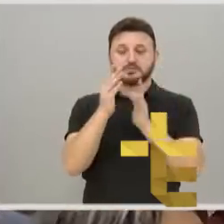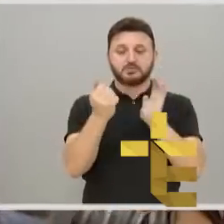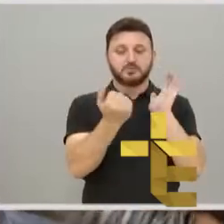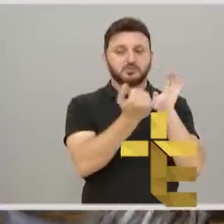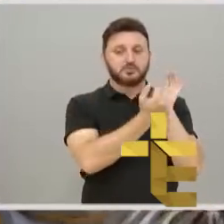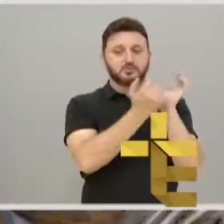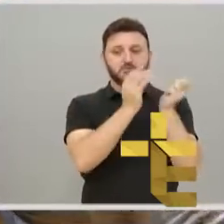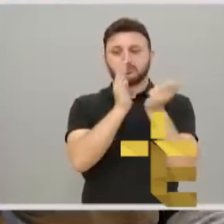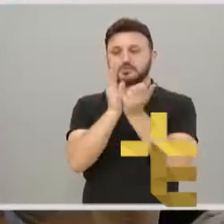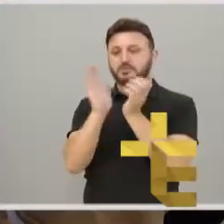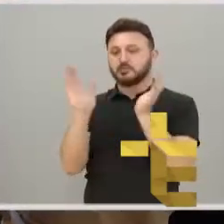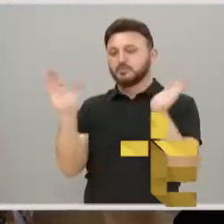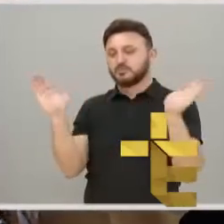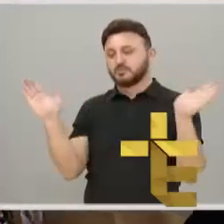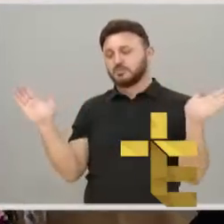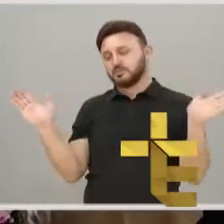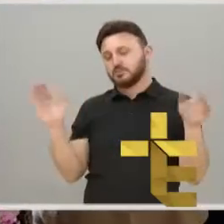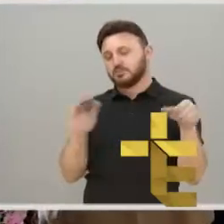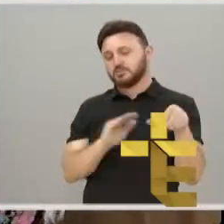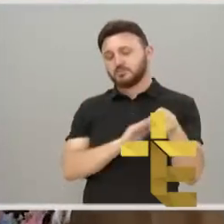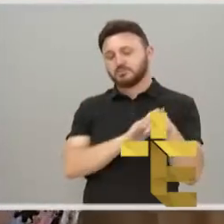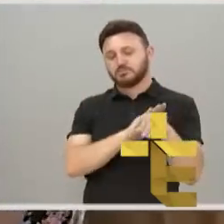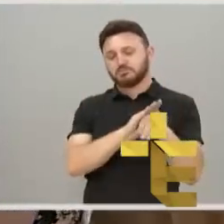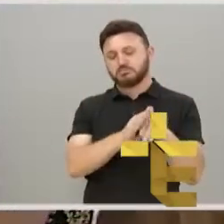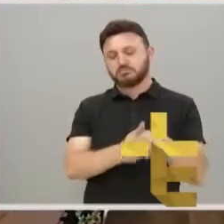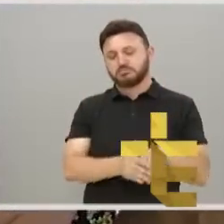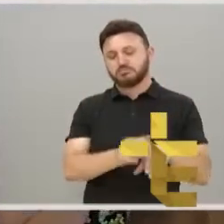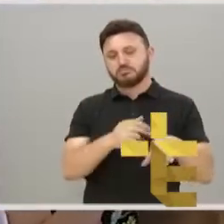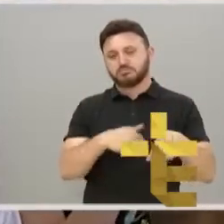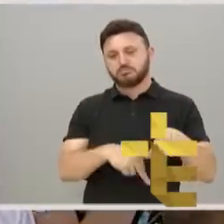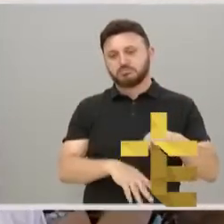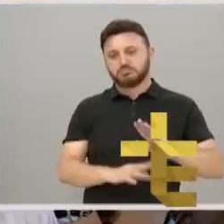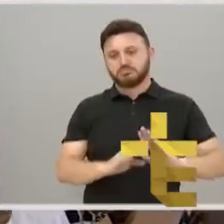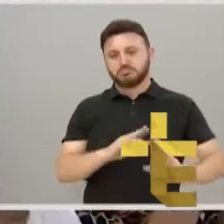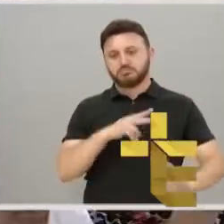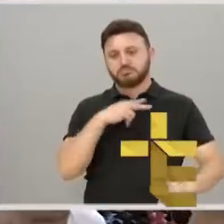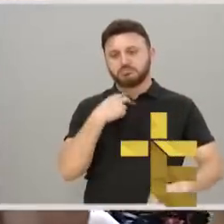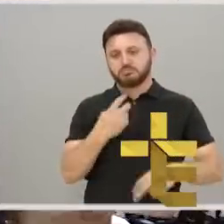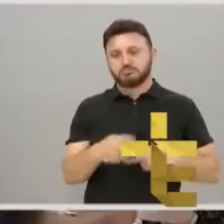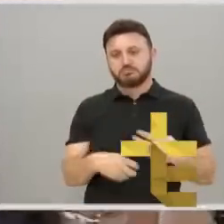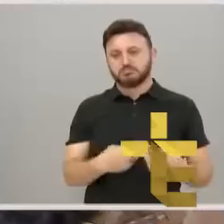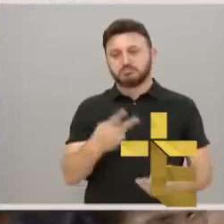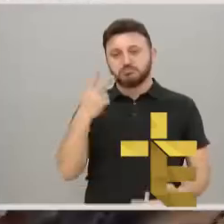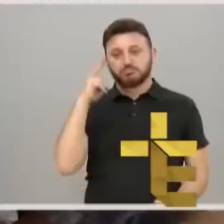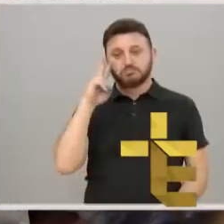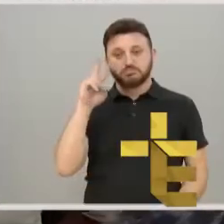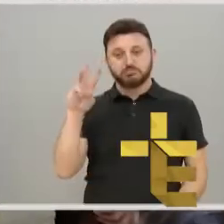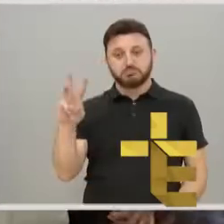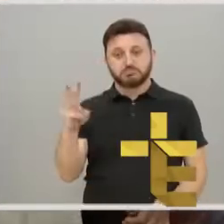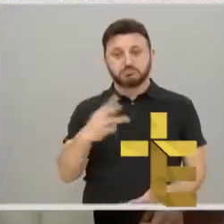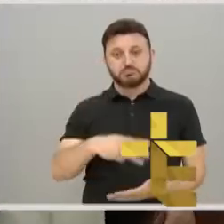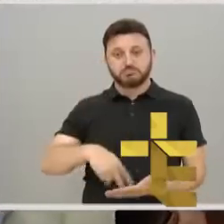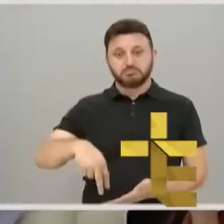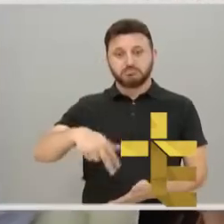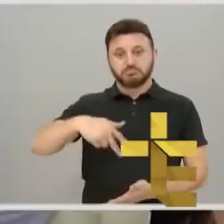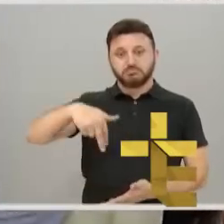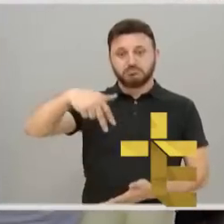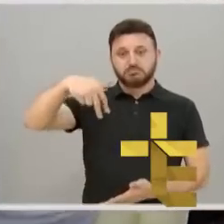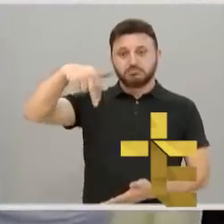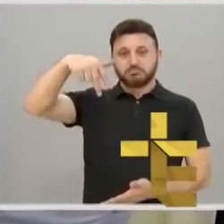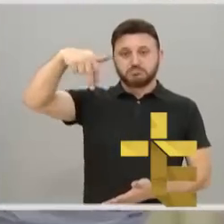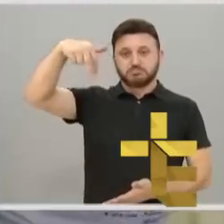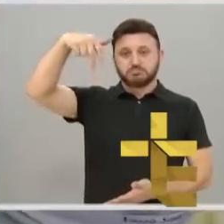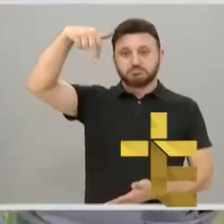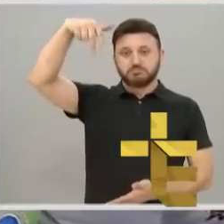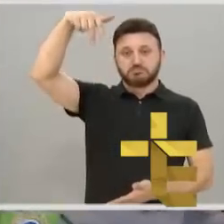foi crucificado, morto e sepultado, desceu à mansão dos mortos, ressuscitou